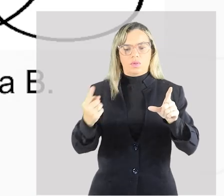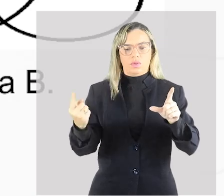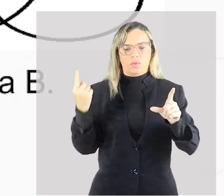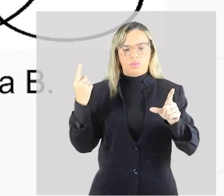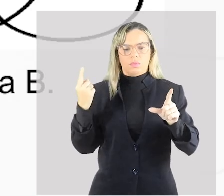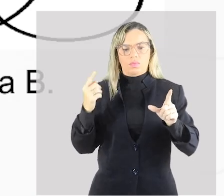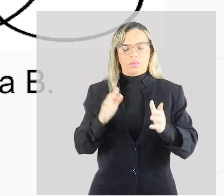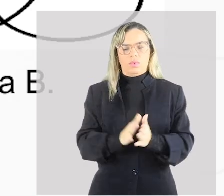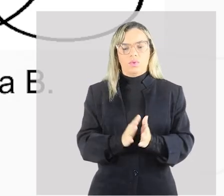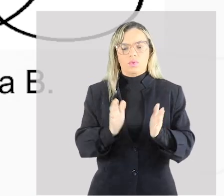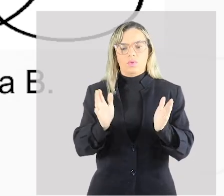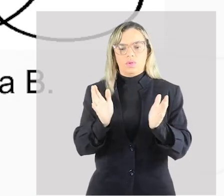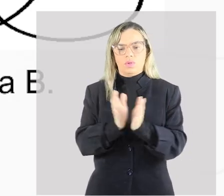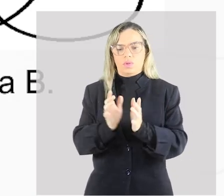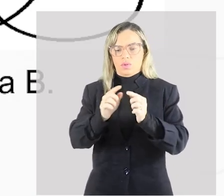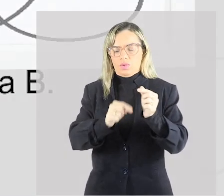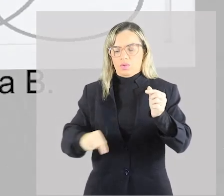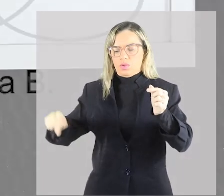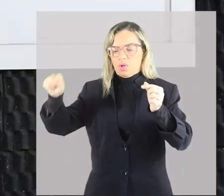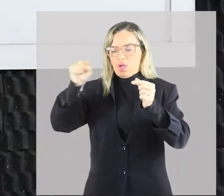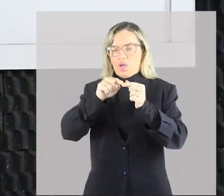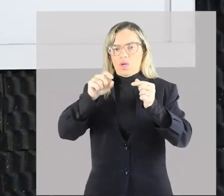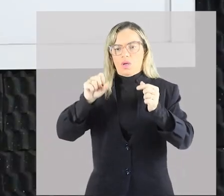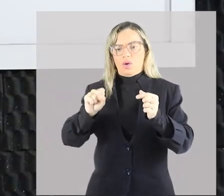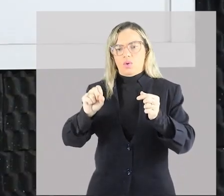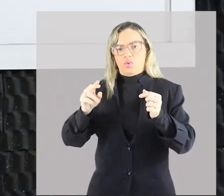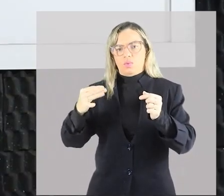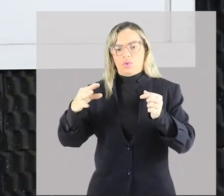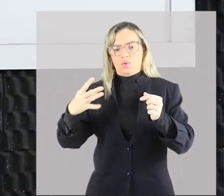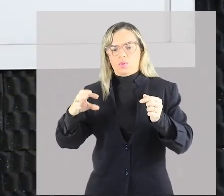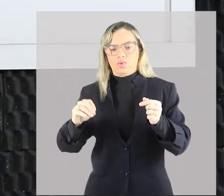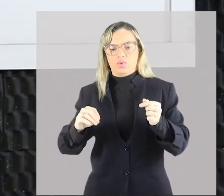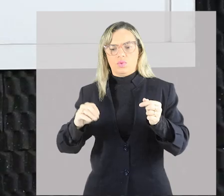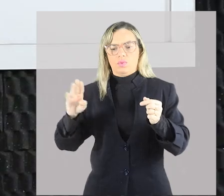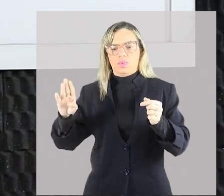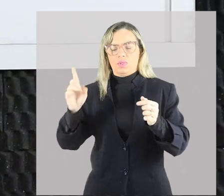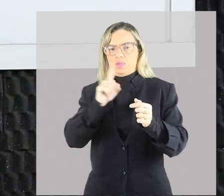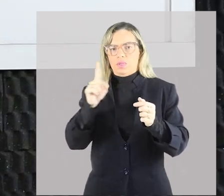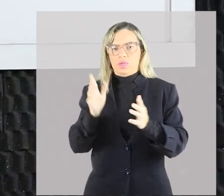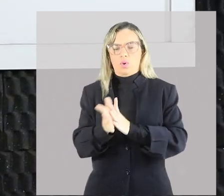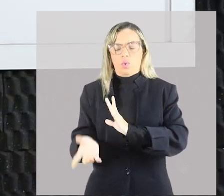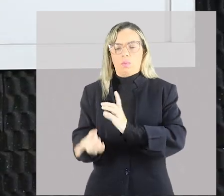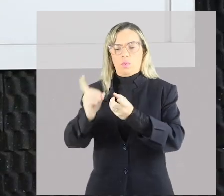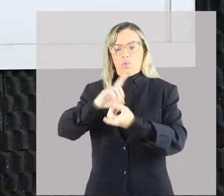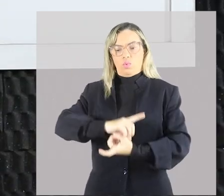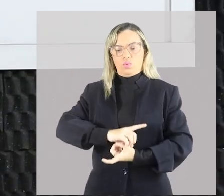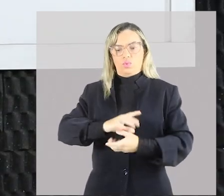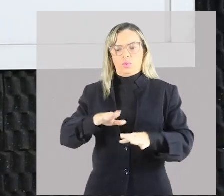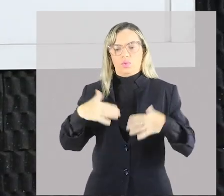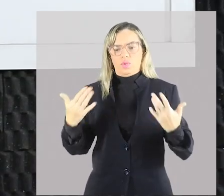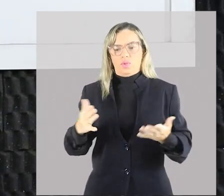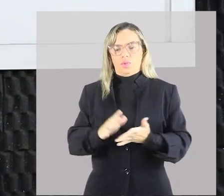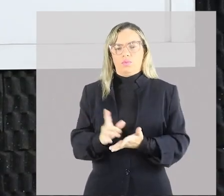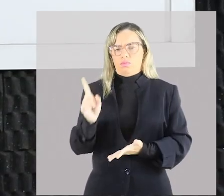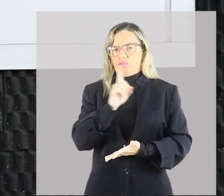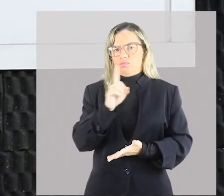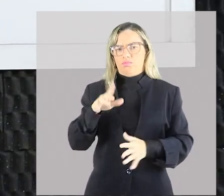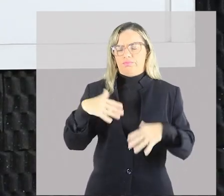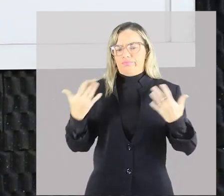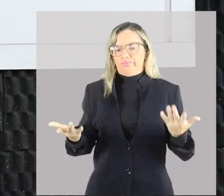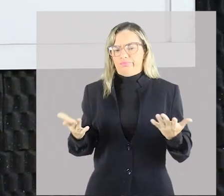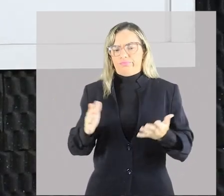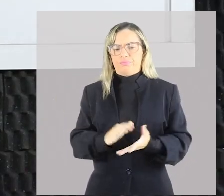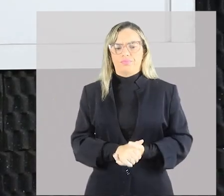de B? Turma, o A é subconjunto de B? Não, pelo contrário. Né? Não é o A que está dentro do